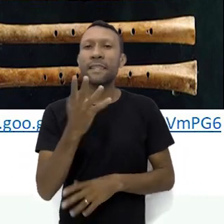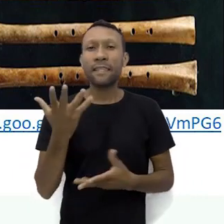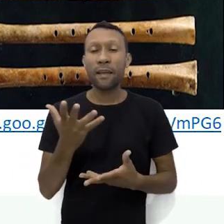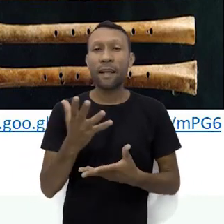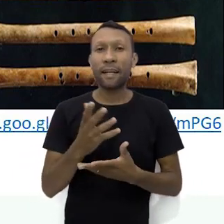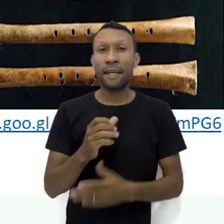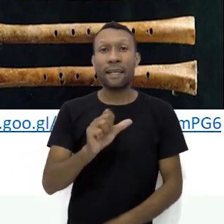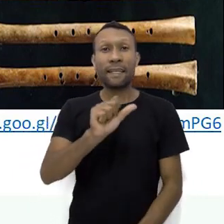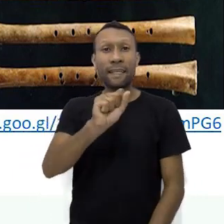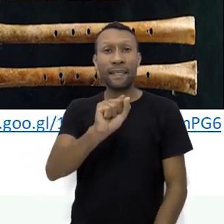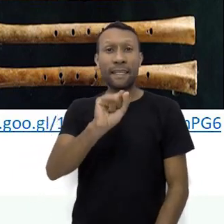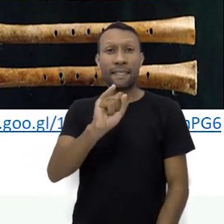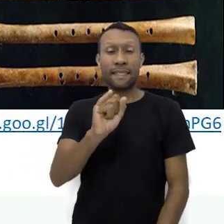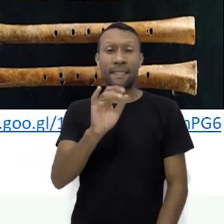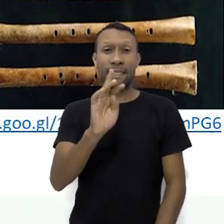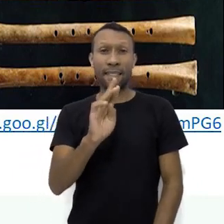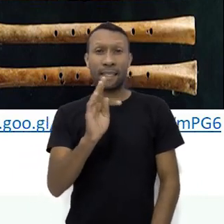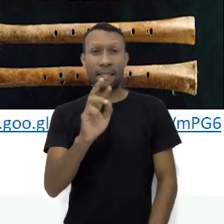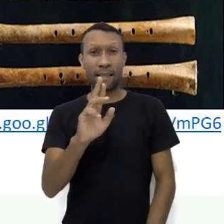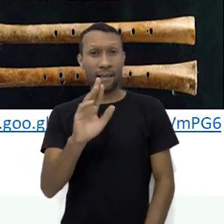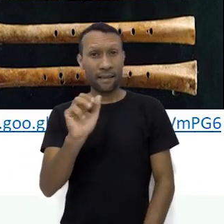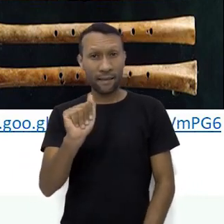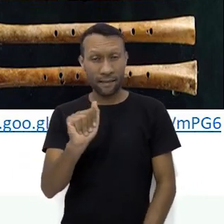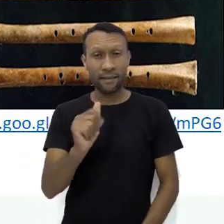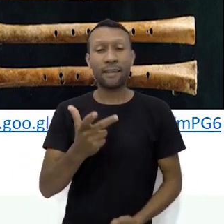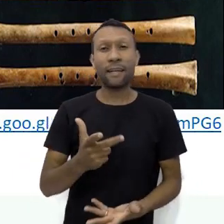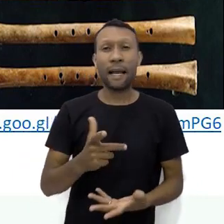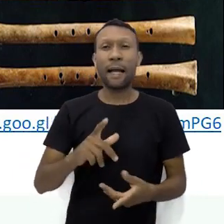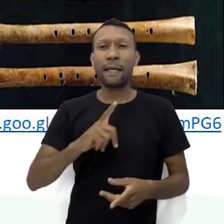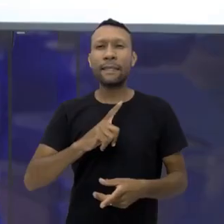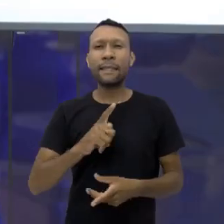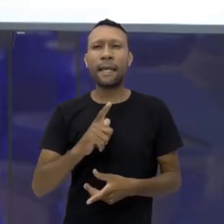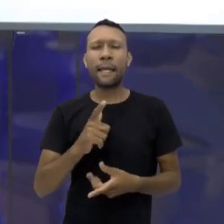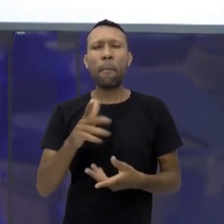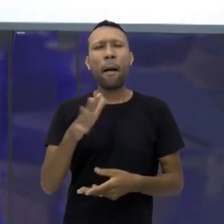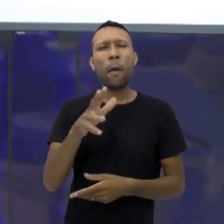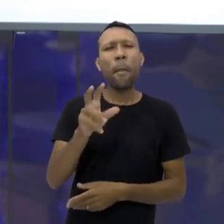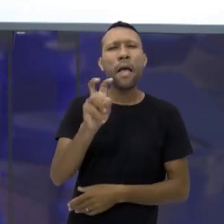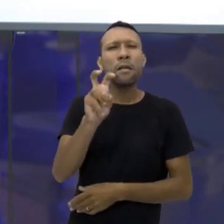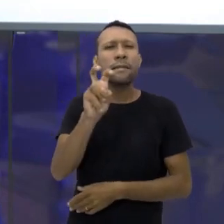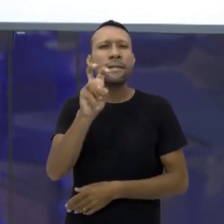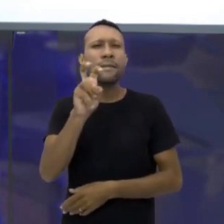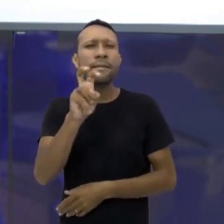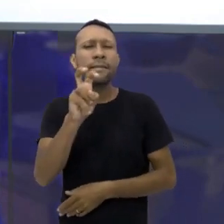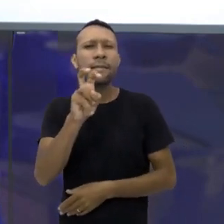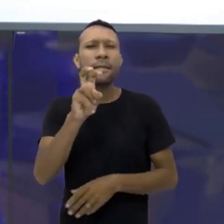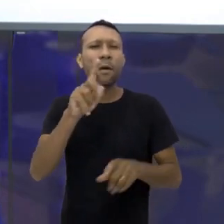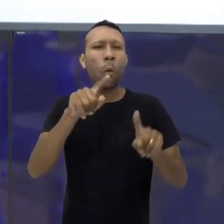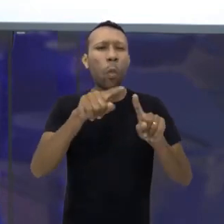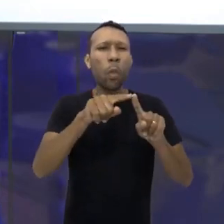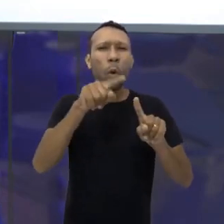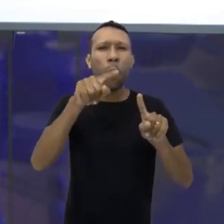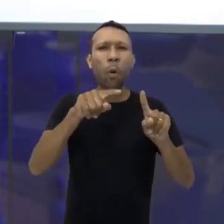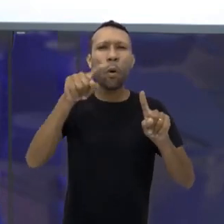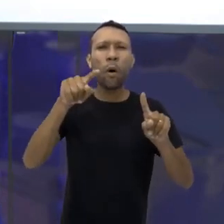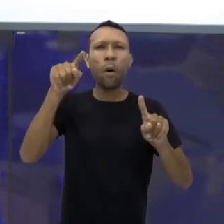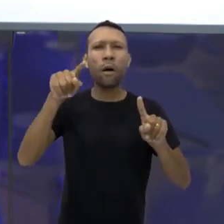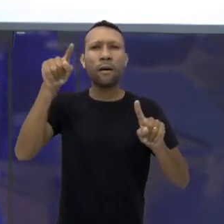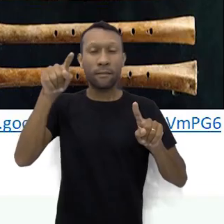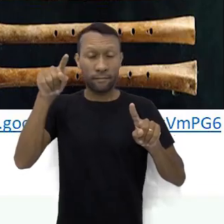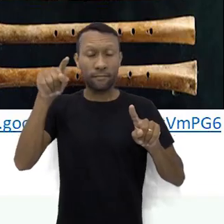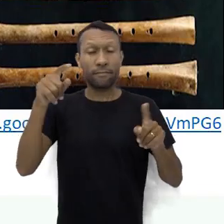era a cítara e o sistema musical utilizado era a escala de 5 tons, que é chamado de